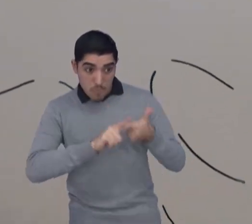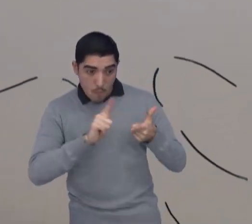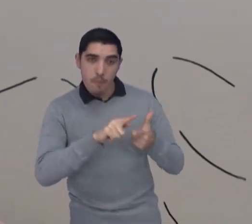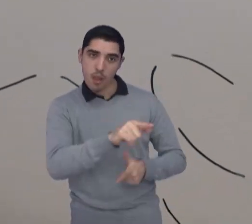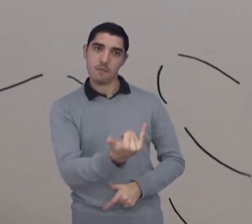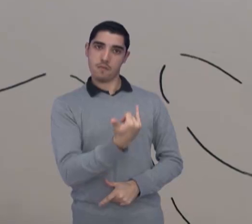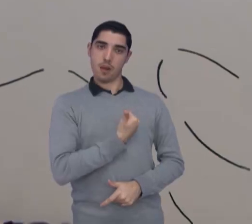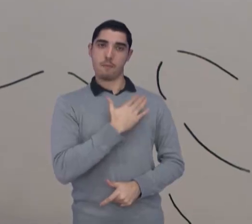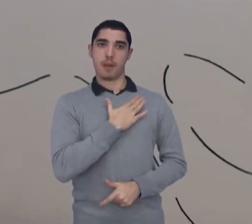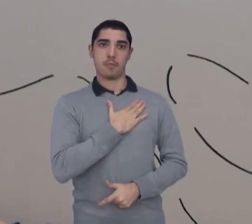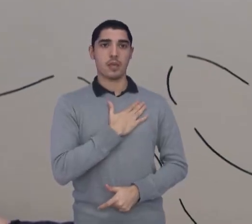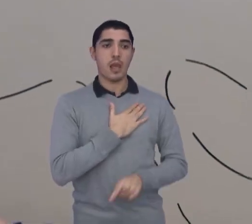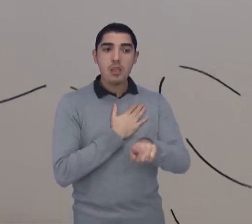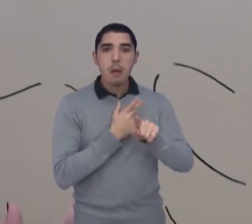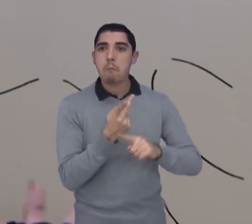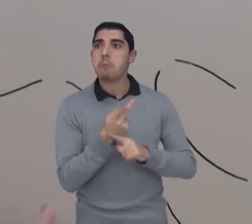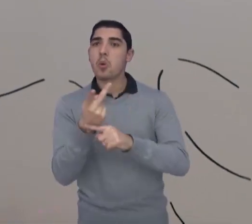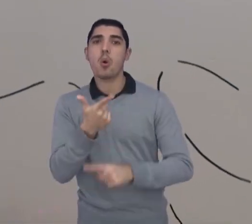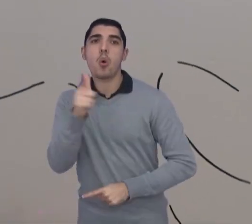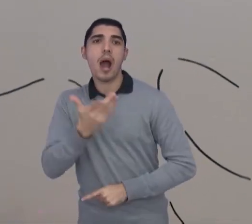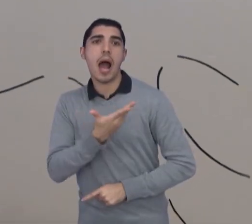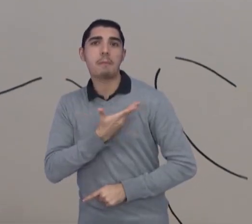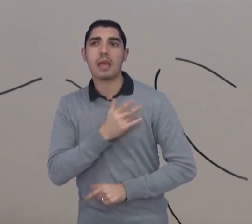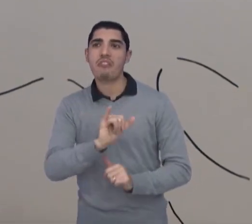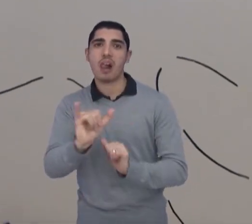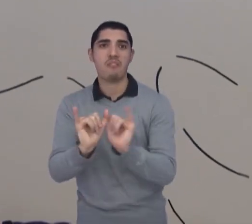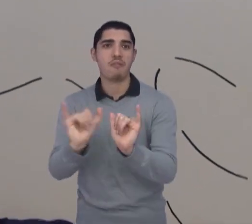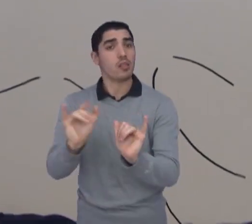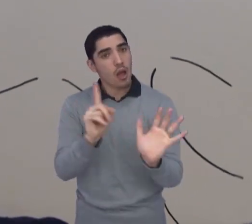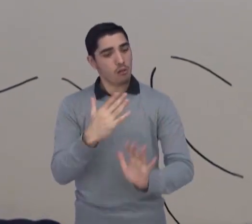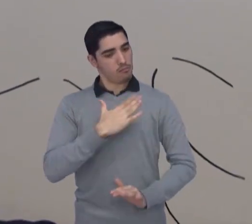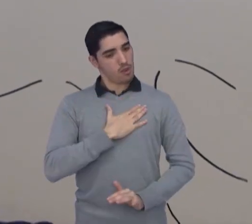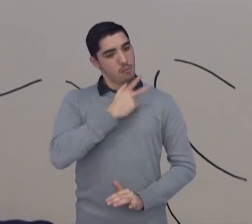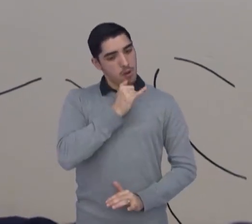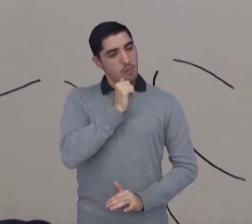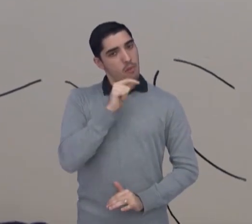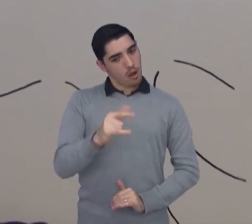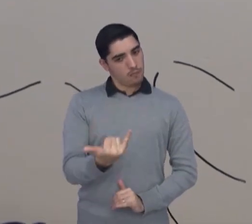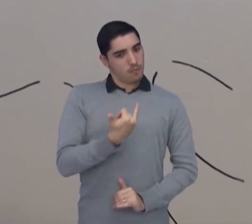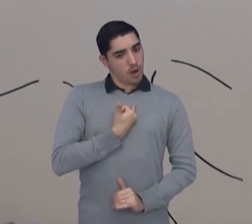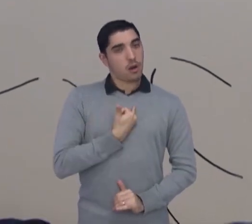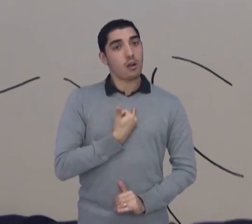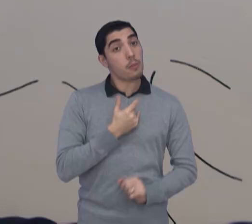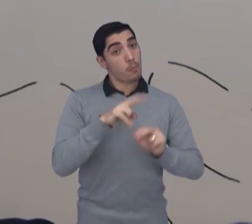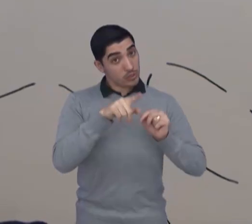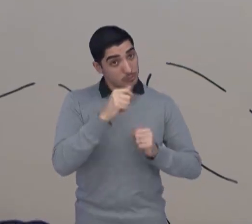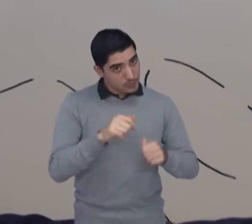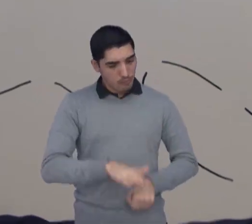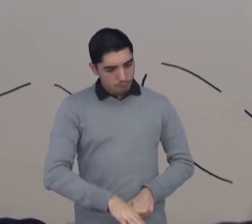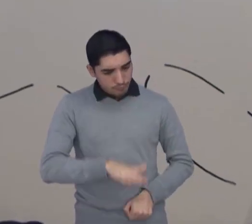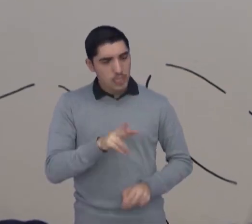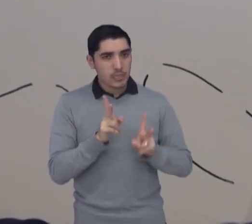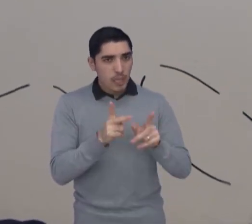atrás de mim, não que procure amigos ou alguma outra coisa. Então, desde pequeno, converse com o seu filho, porque isso a gente